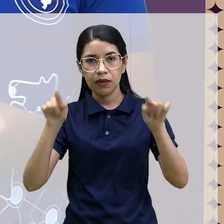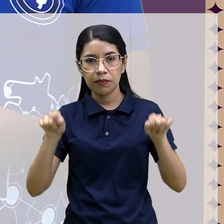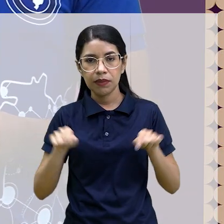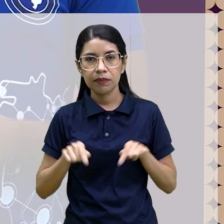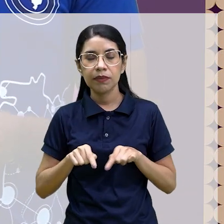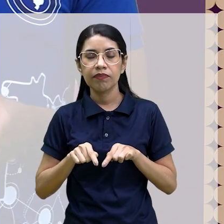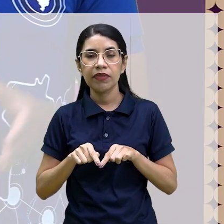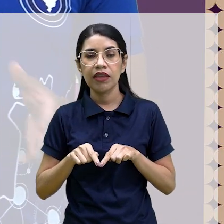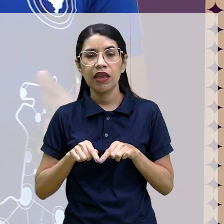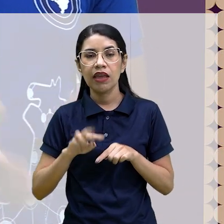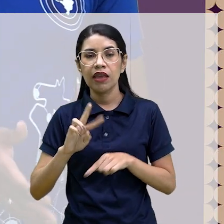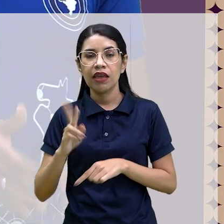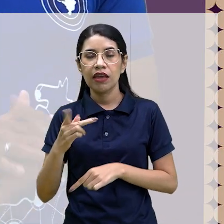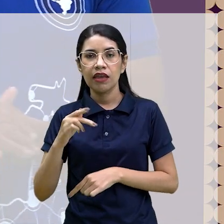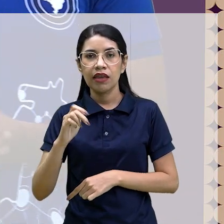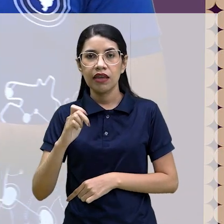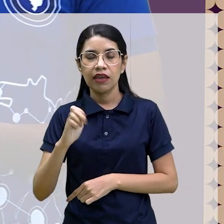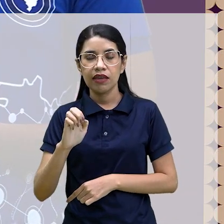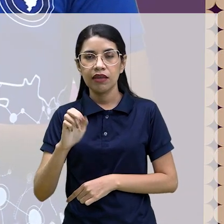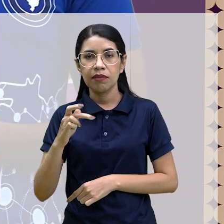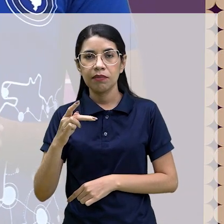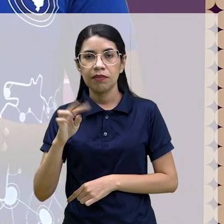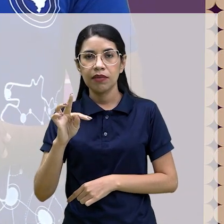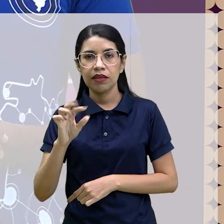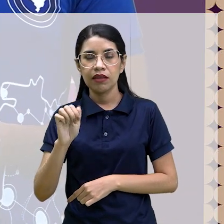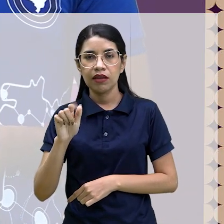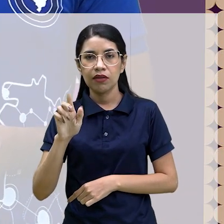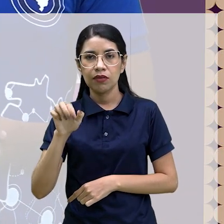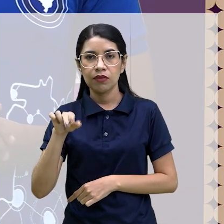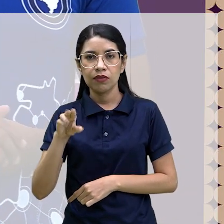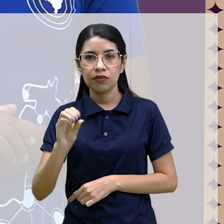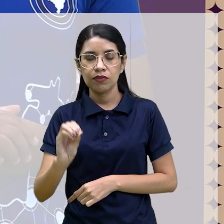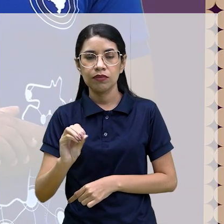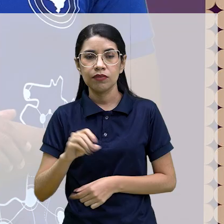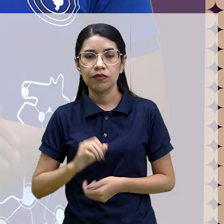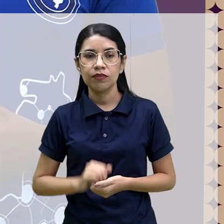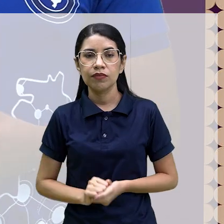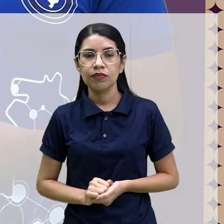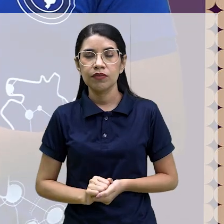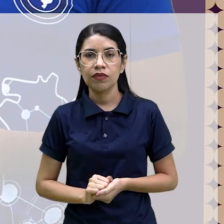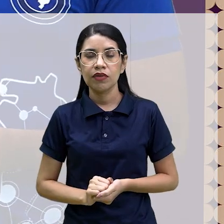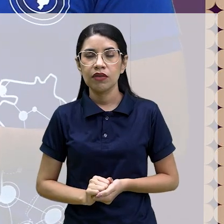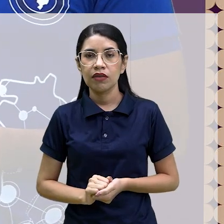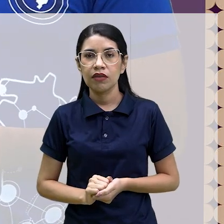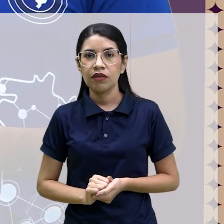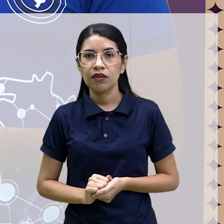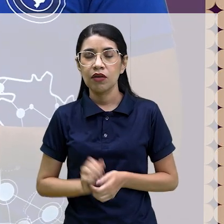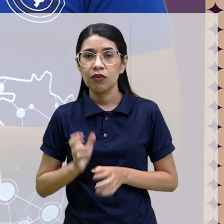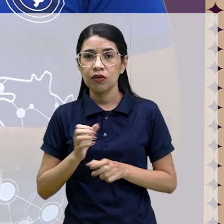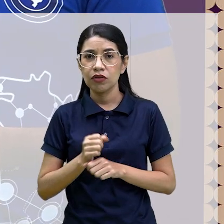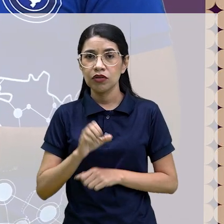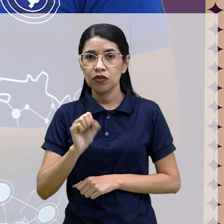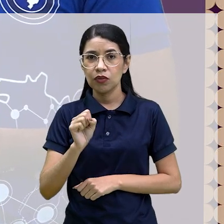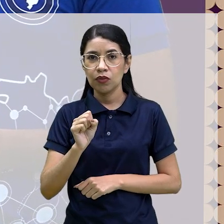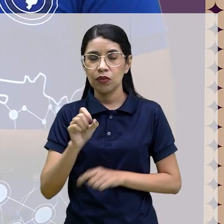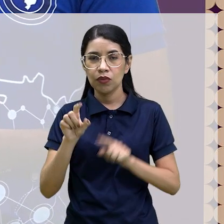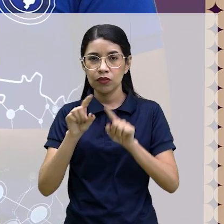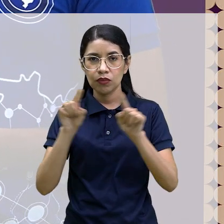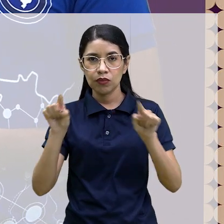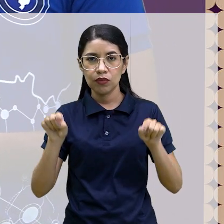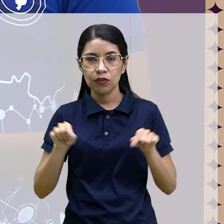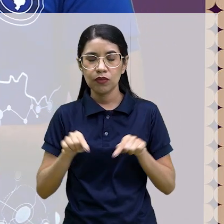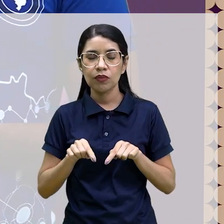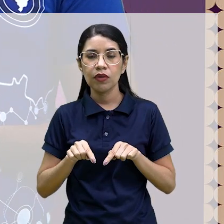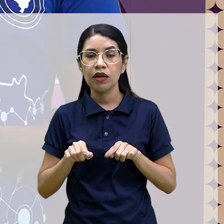figura, um polígono que tem 7 lados, ele vai receber o nome de heptágono. O com 8 lados, muito